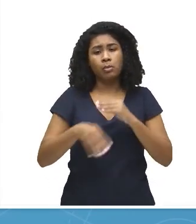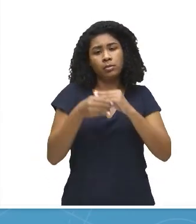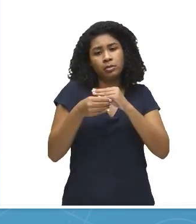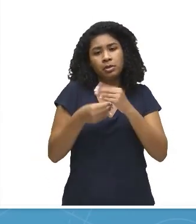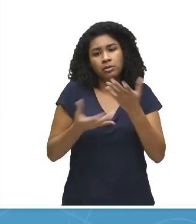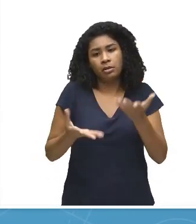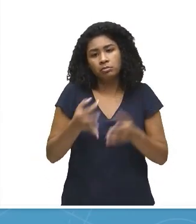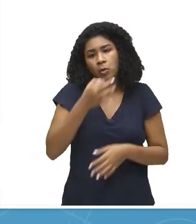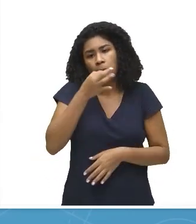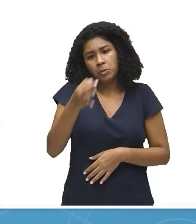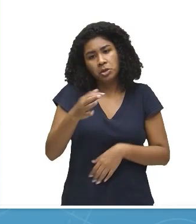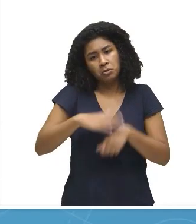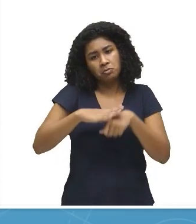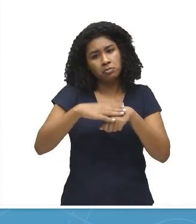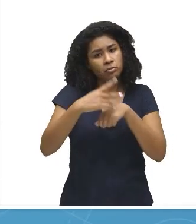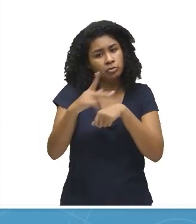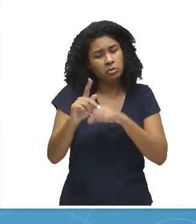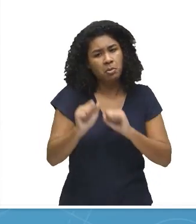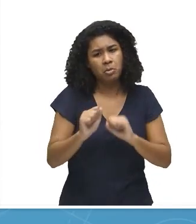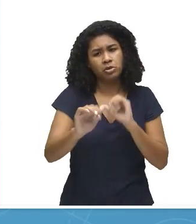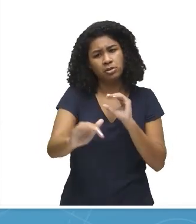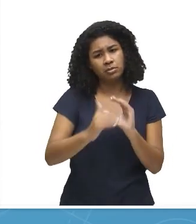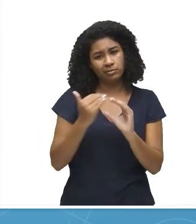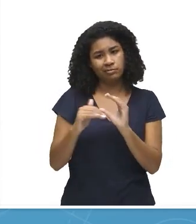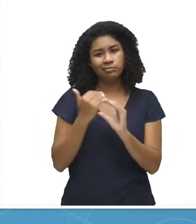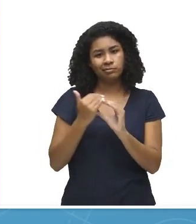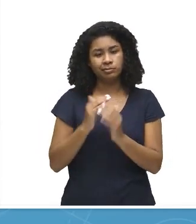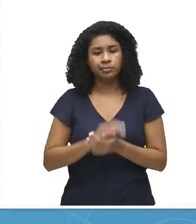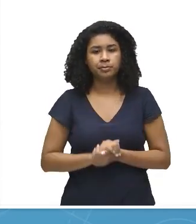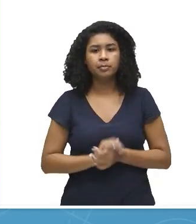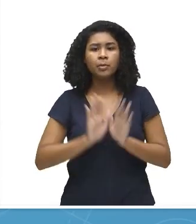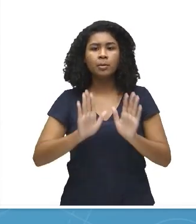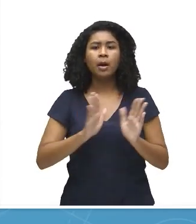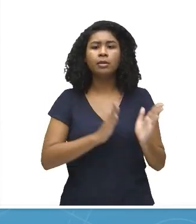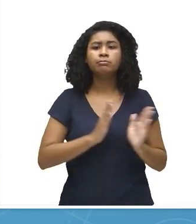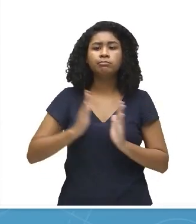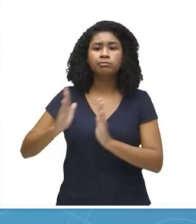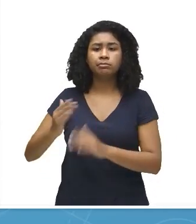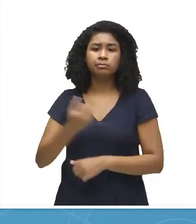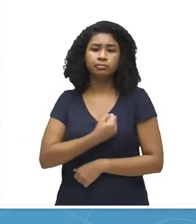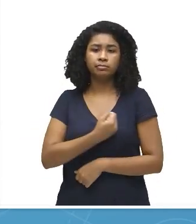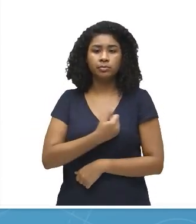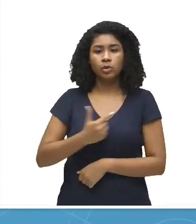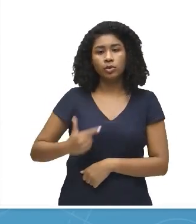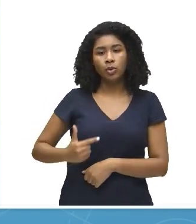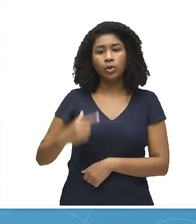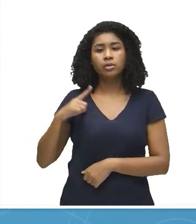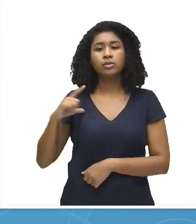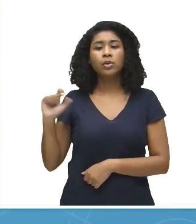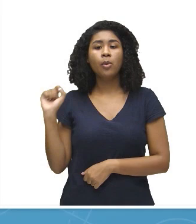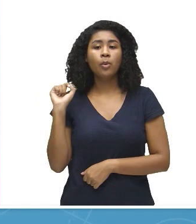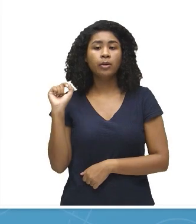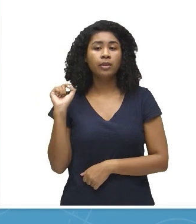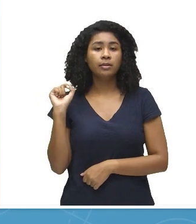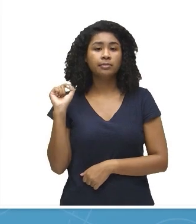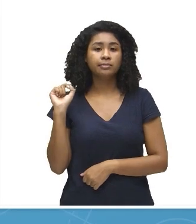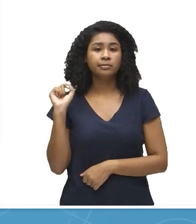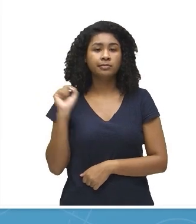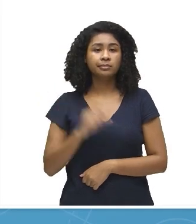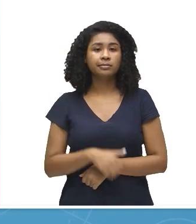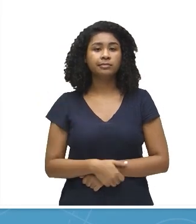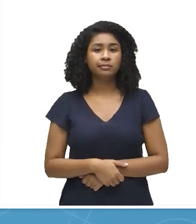você julgasse também importante. Na segunda questão, a gente já tem aí, a gente vai observar,